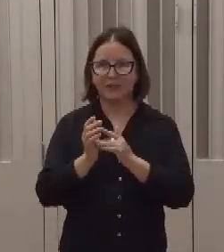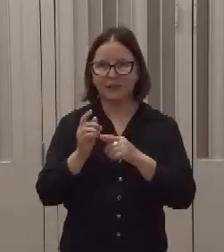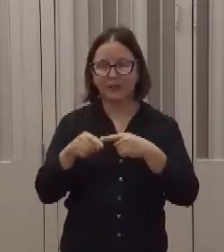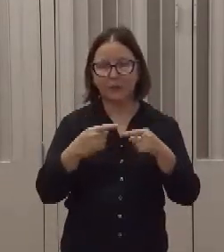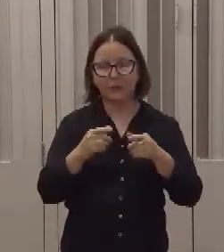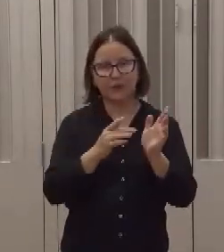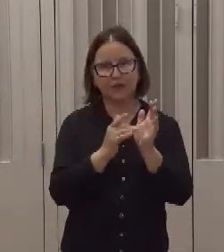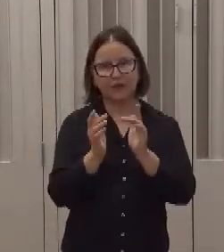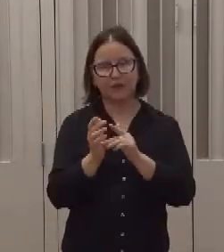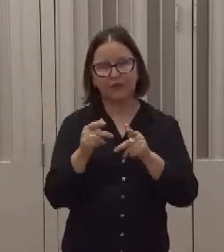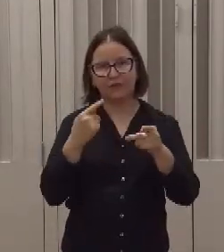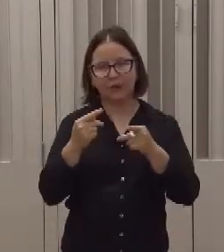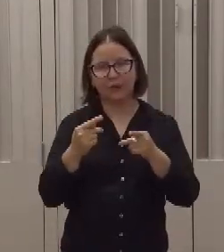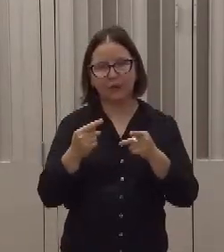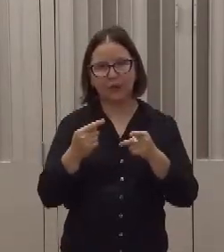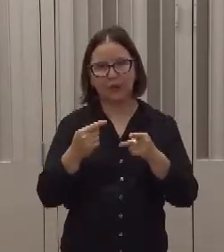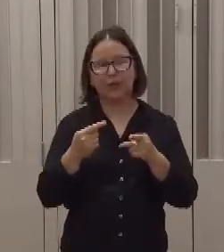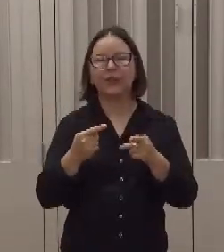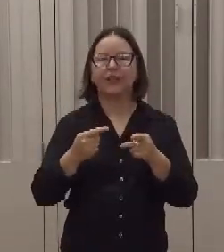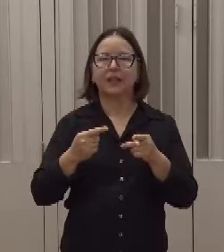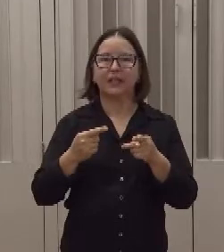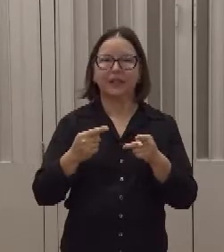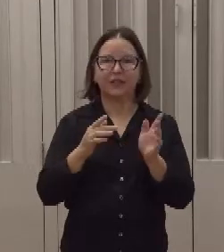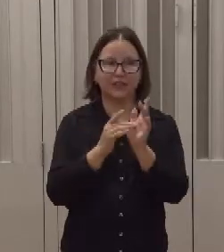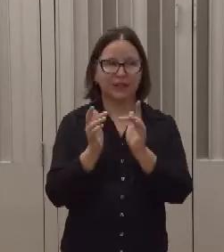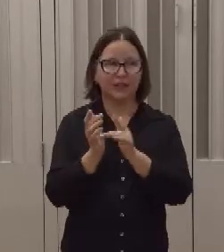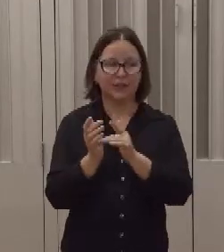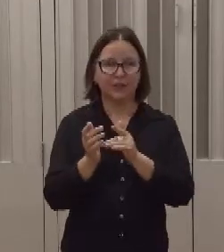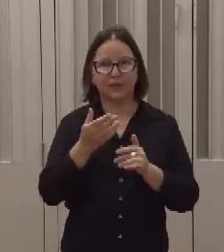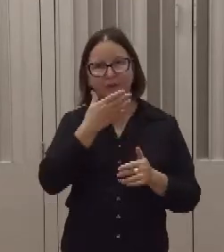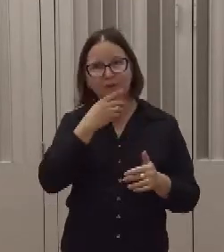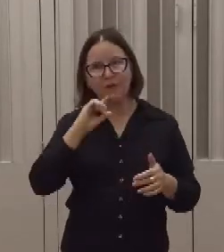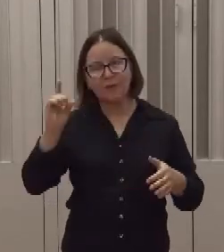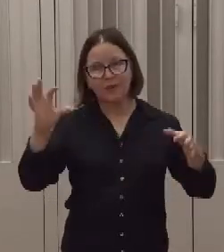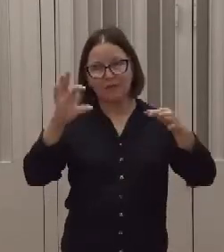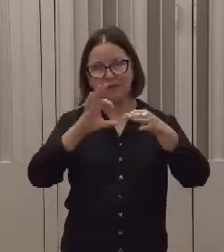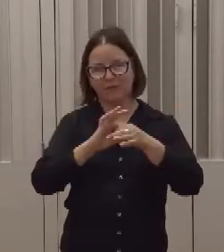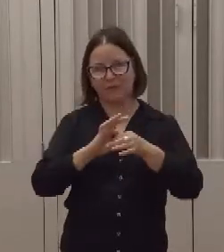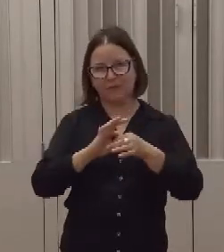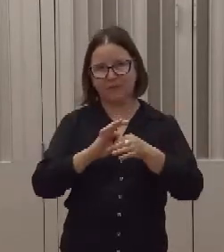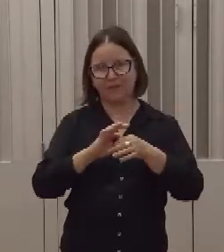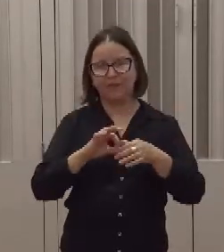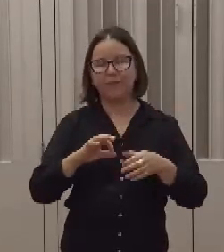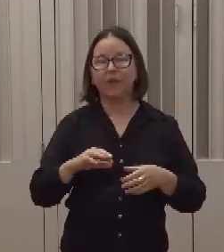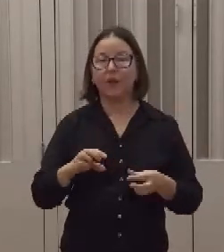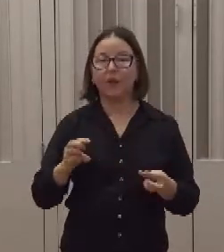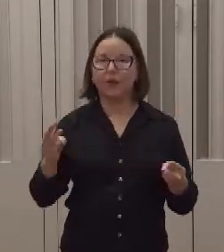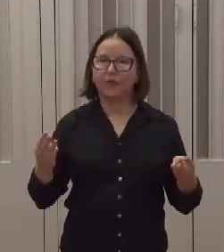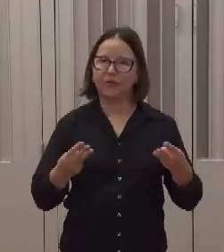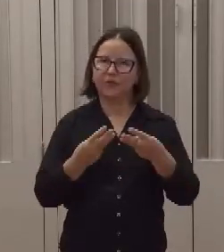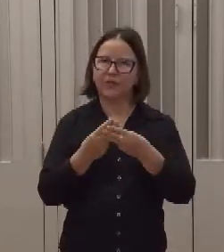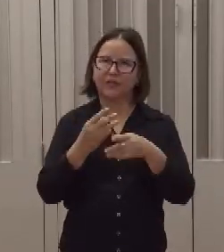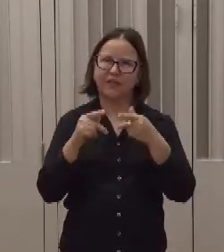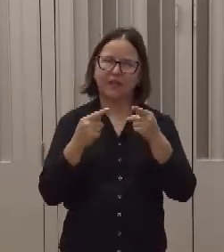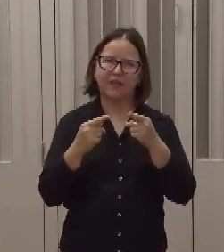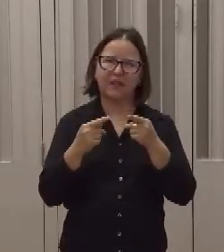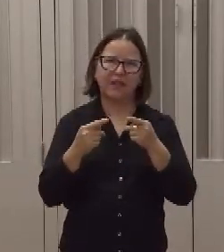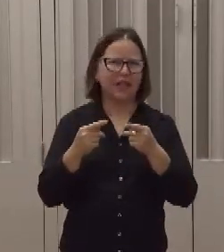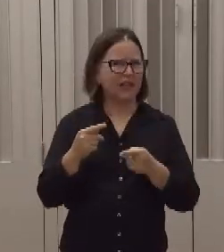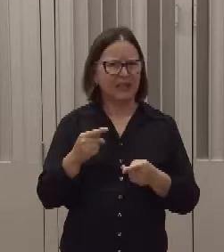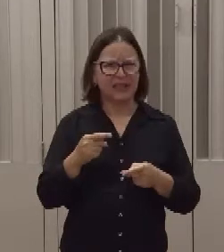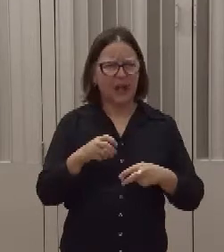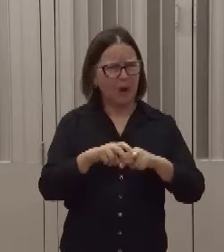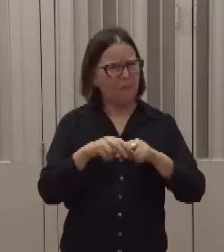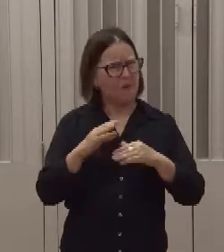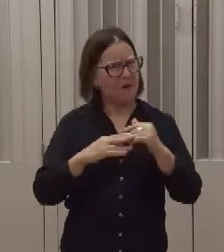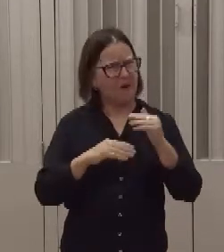no templo, na passagem de João 10:33. Os judeus disseram: não é por obra alguma que te apedrejamos,